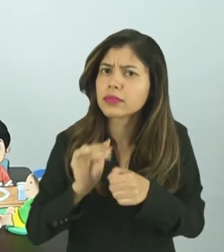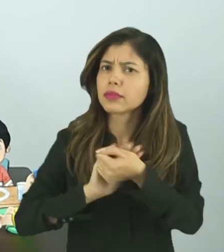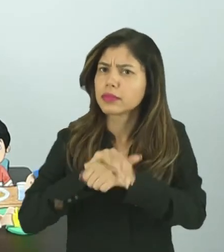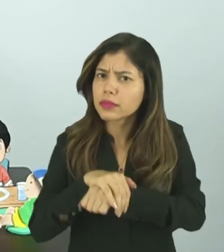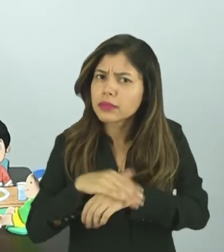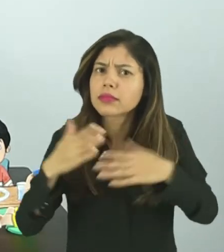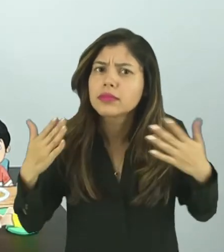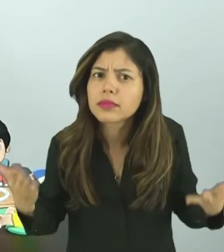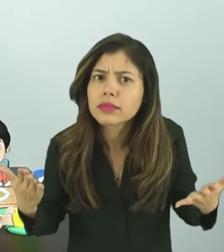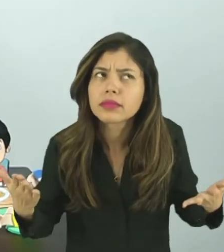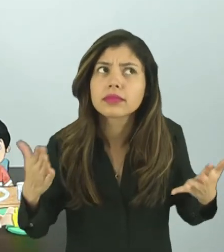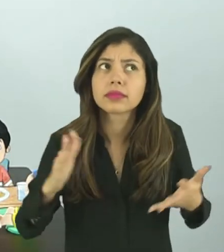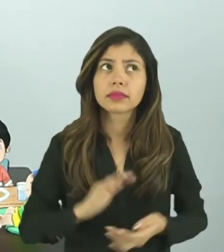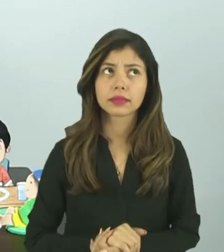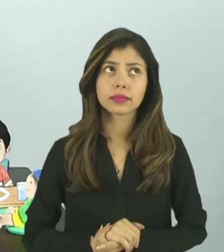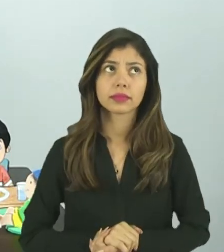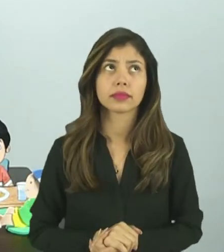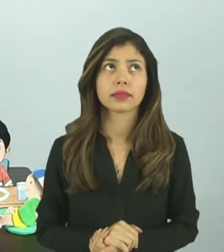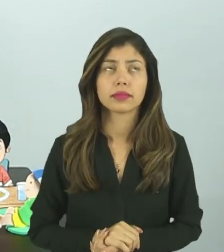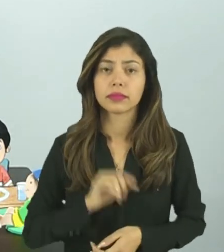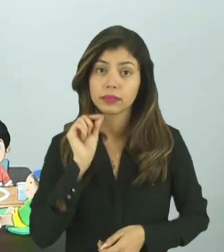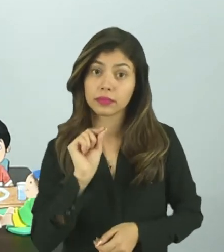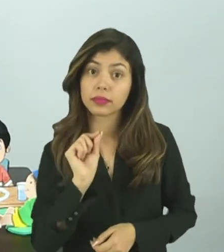noite? Será?